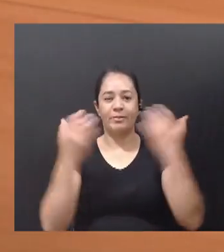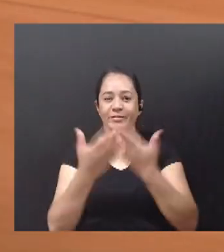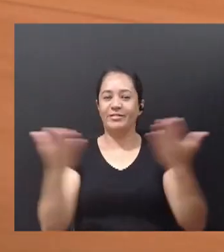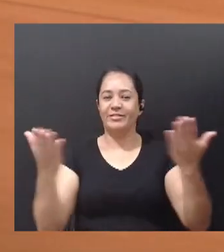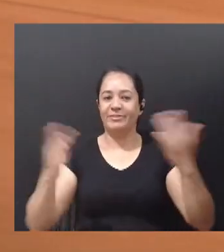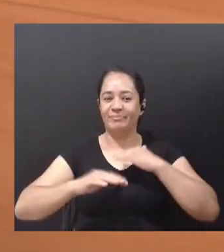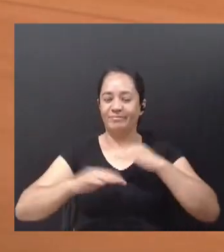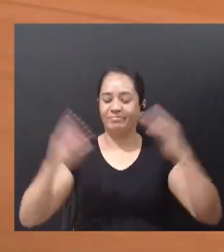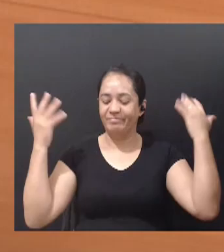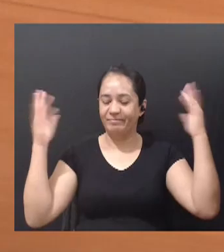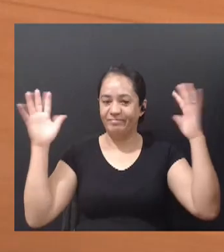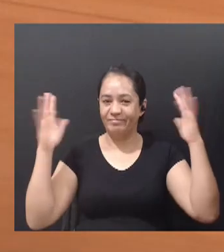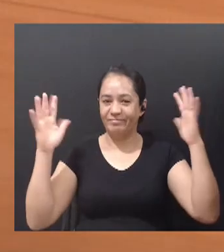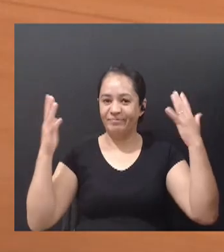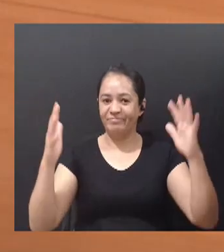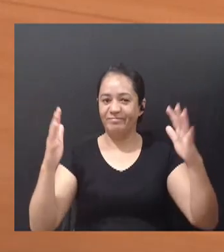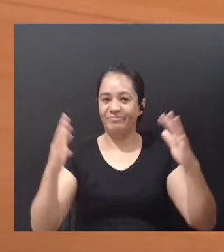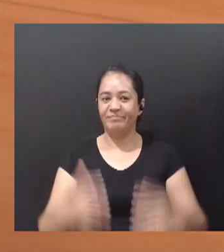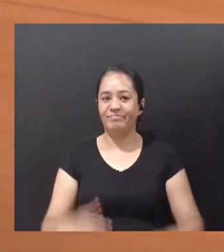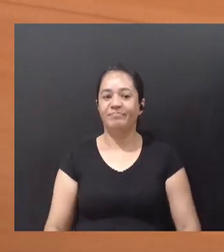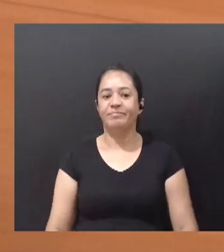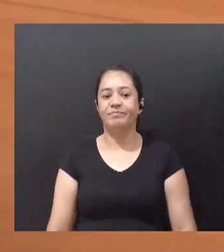mais um...